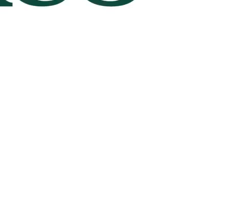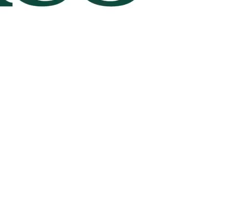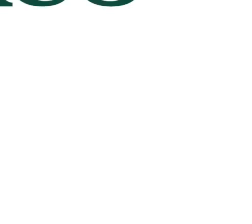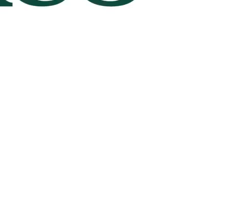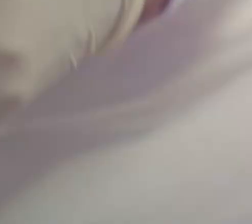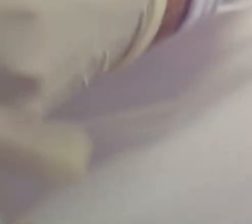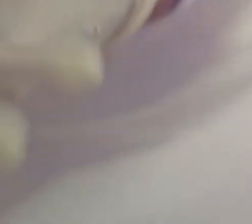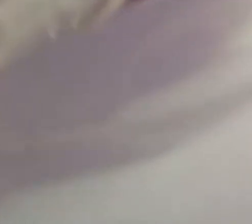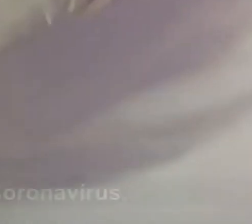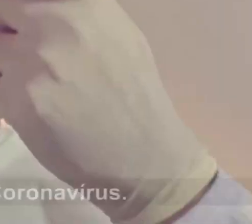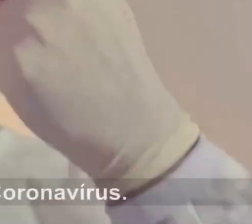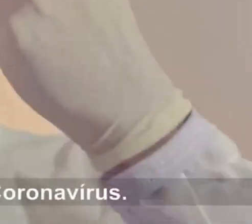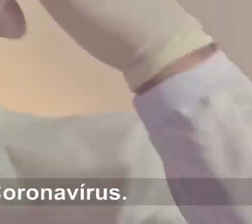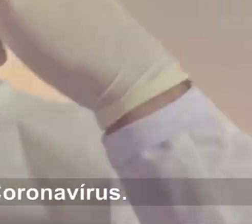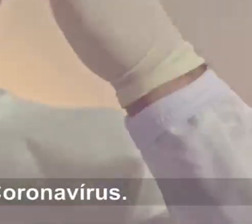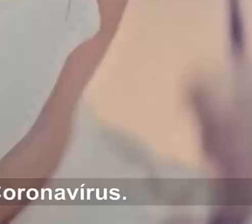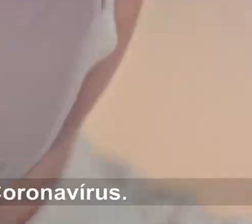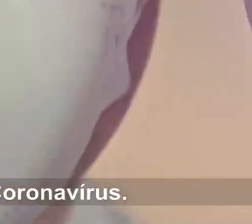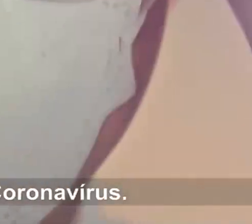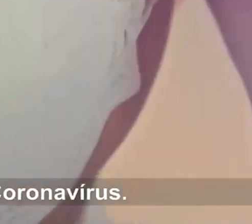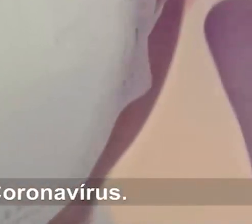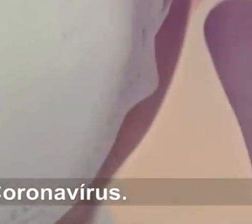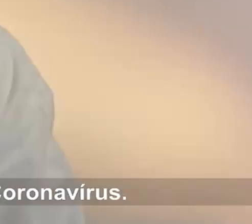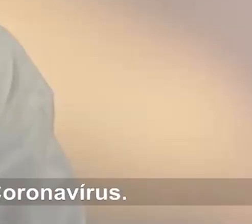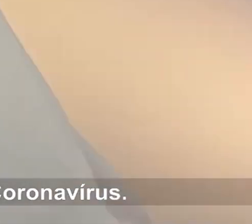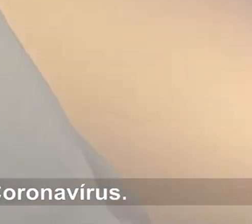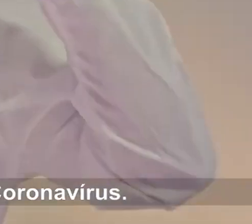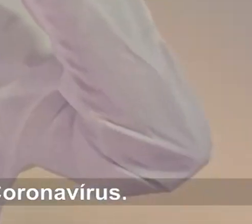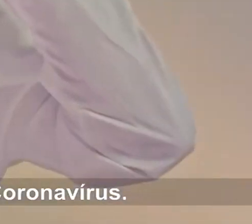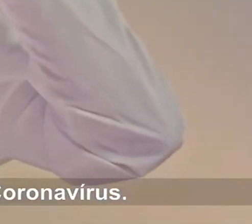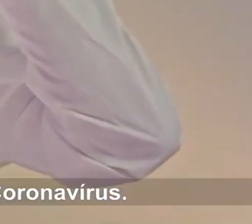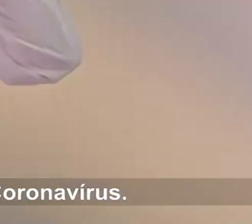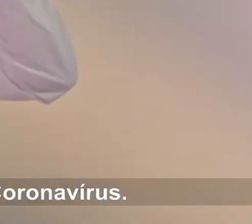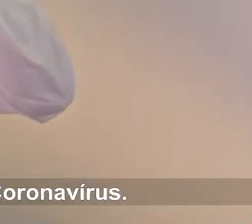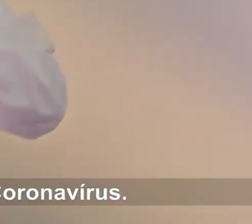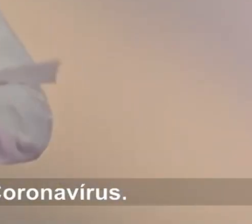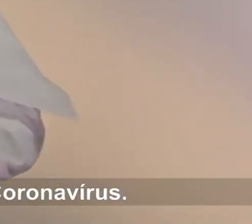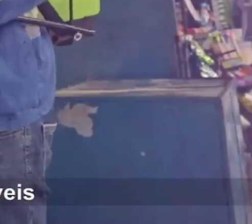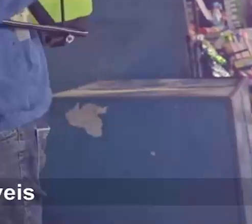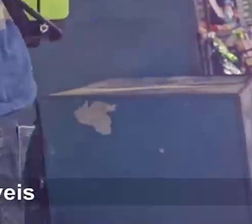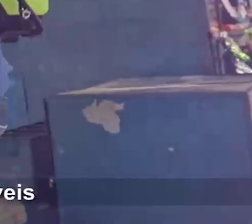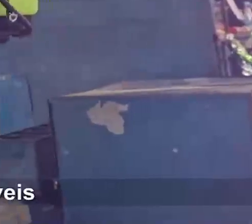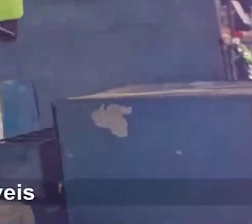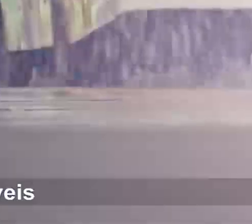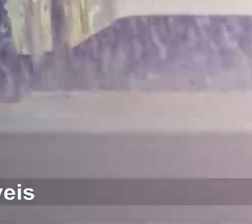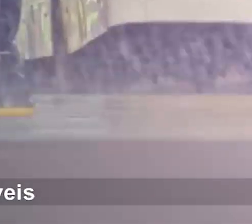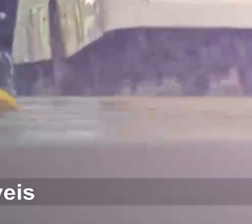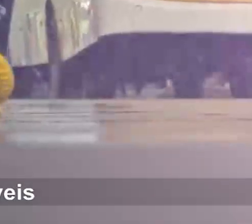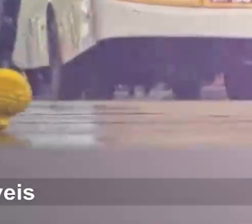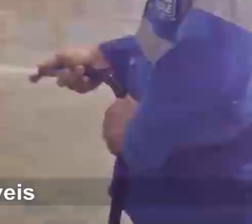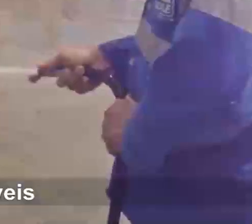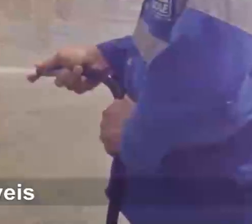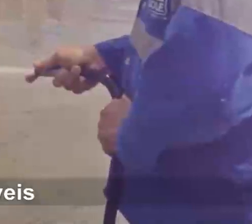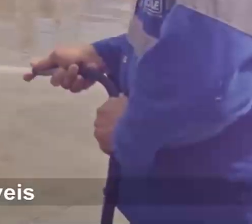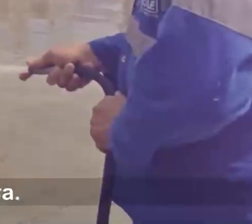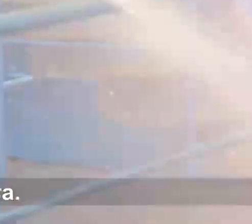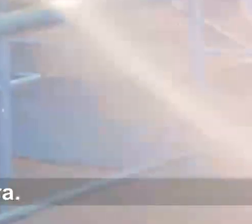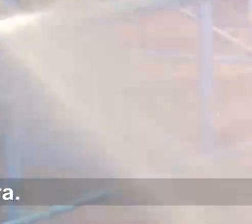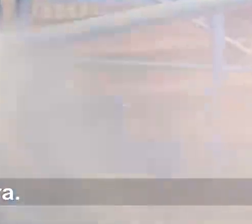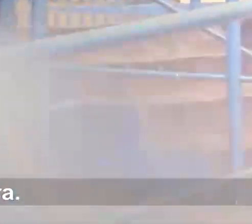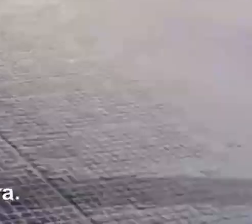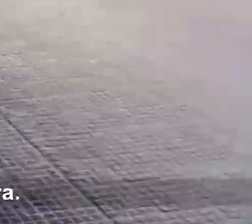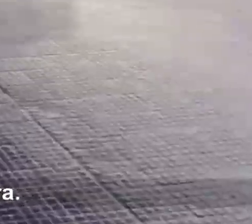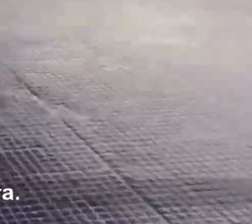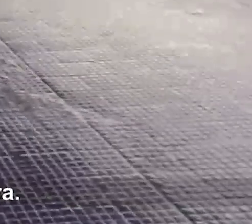Prefeitura de Manaus. A Prefeitura está unindo forças contra o novo coronavírus. São milhares de profissionais incansáveis